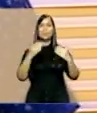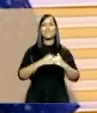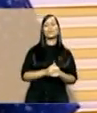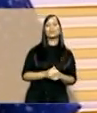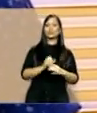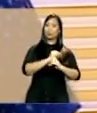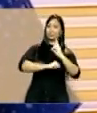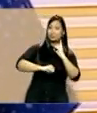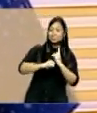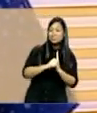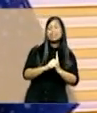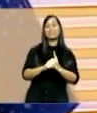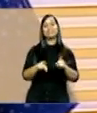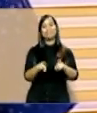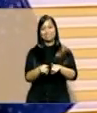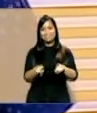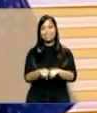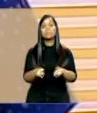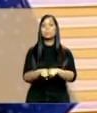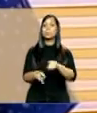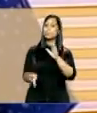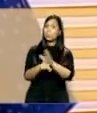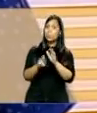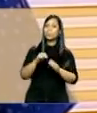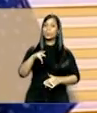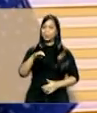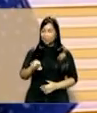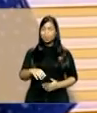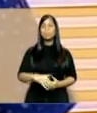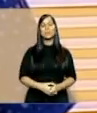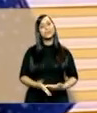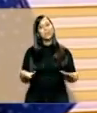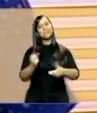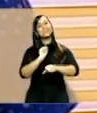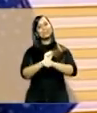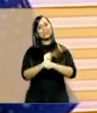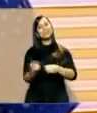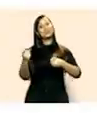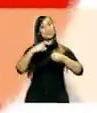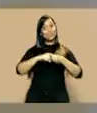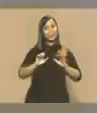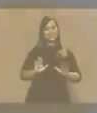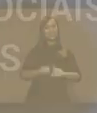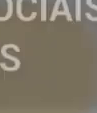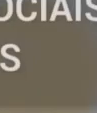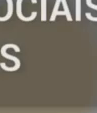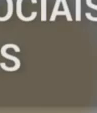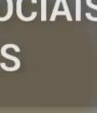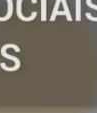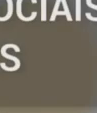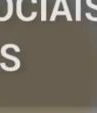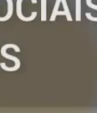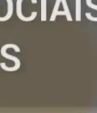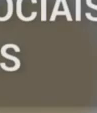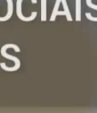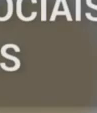sejam sociais e sejam até criminais. A gente faz um breve intervalo e a gente volta já.